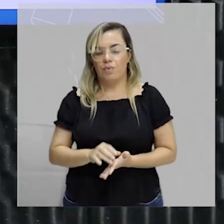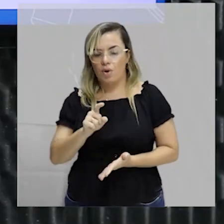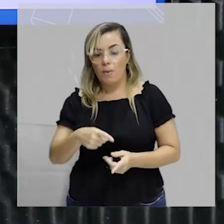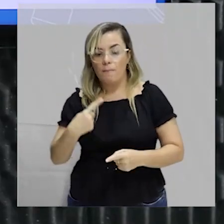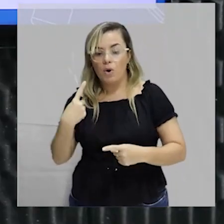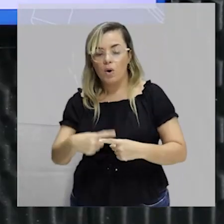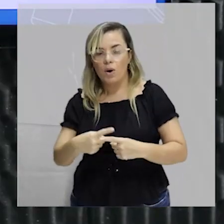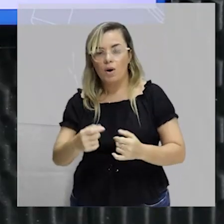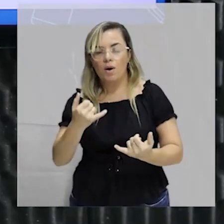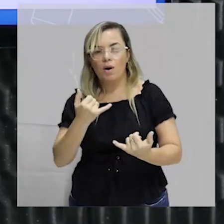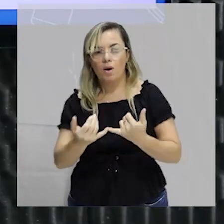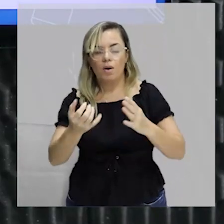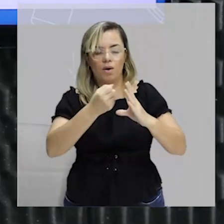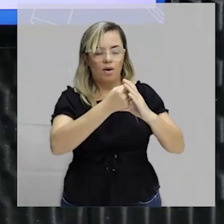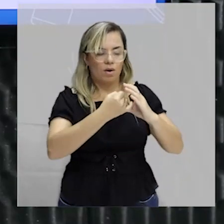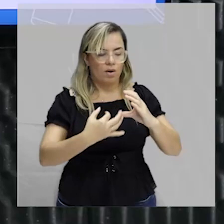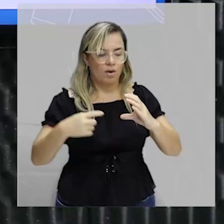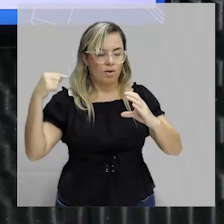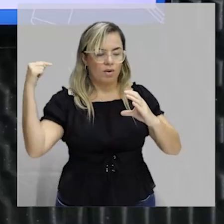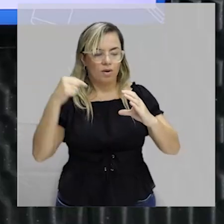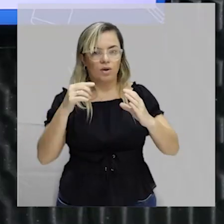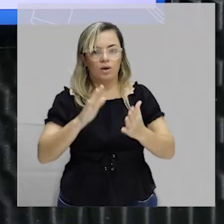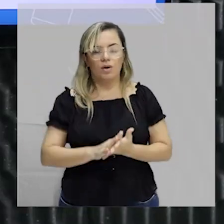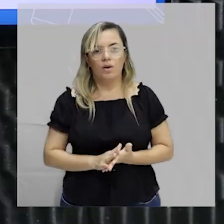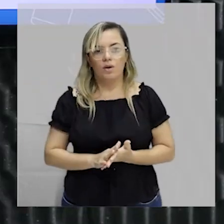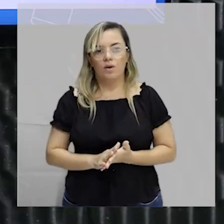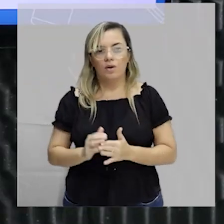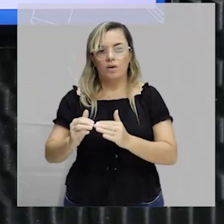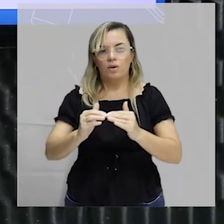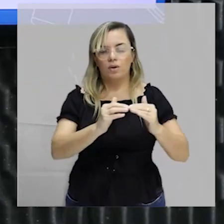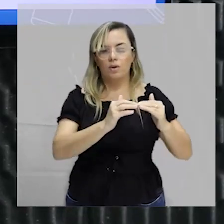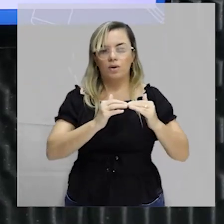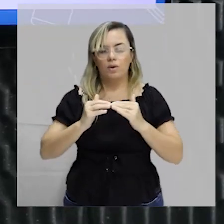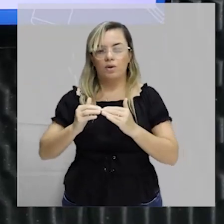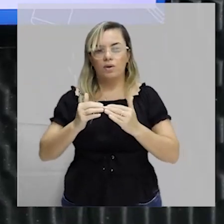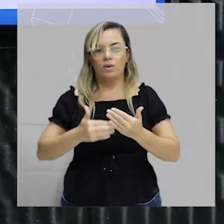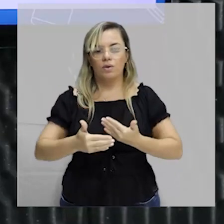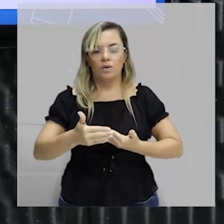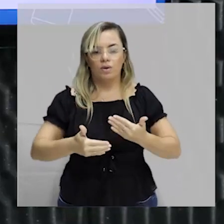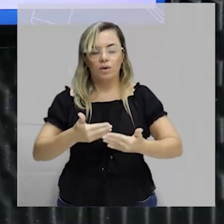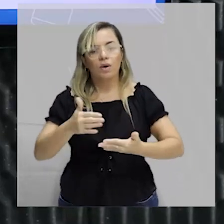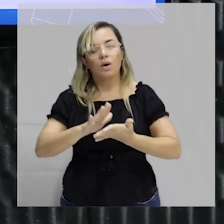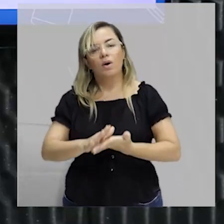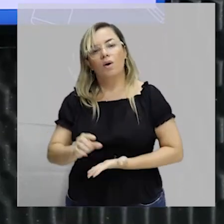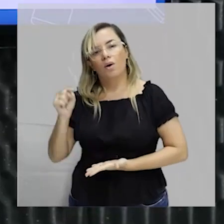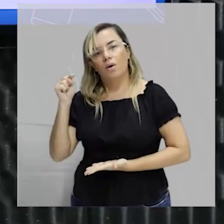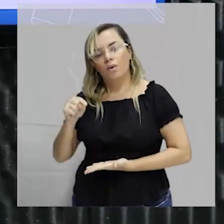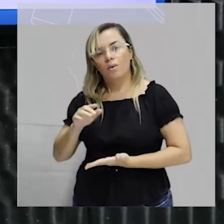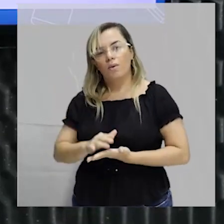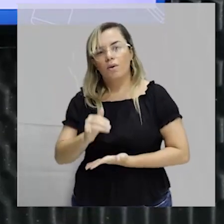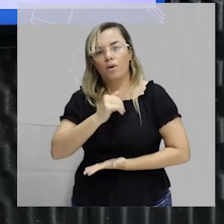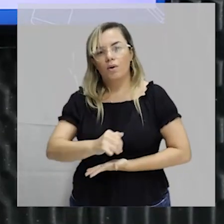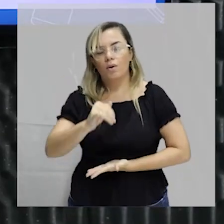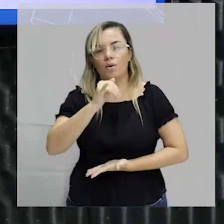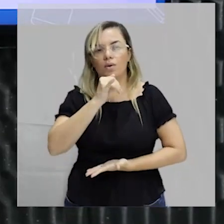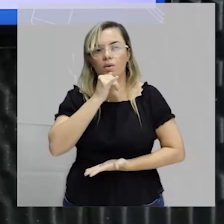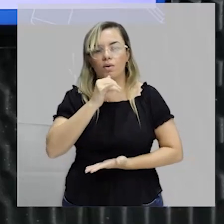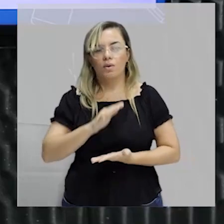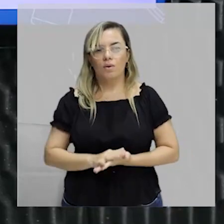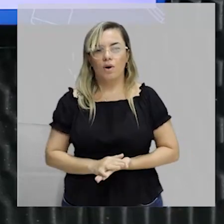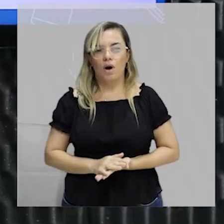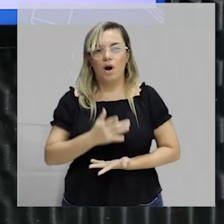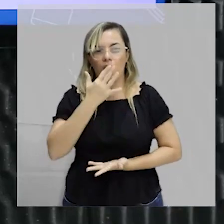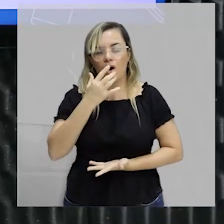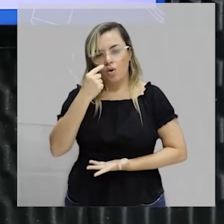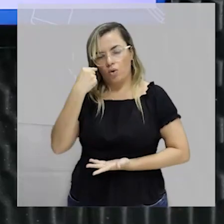parecidos. Tem características que eles vão compartilhar. Como seria por exemplo, a cor dos